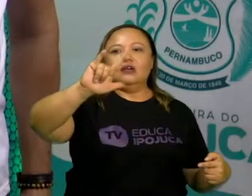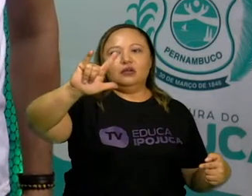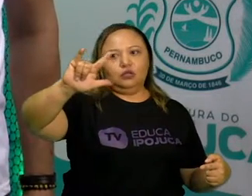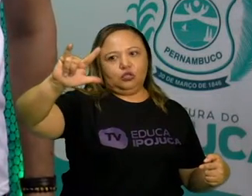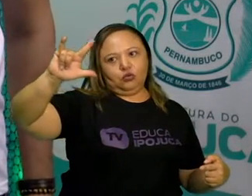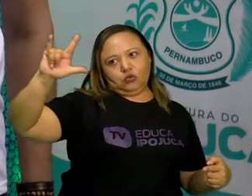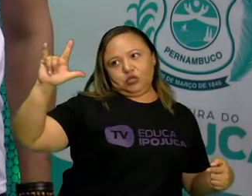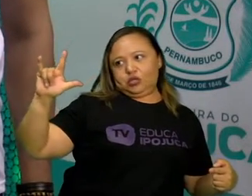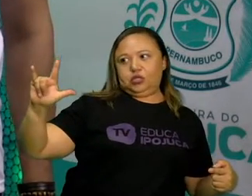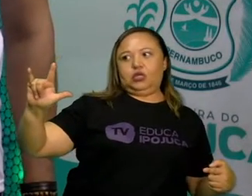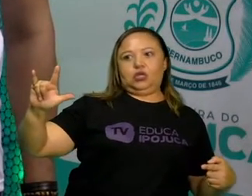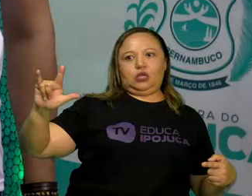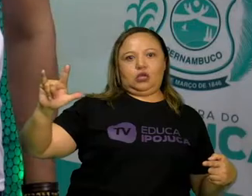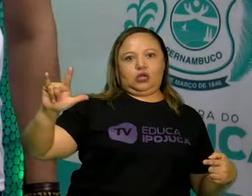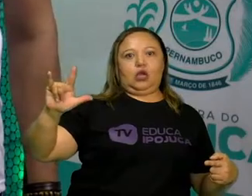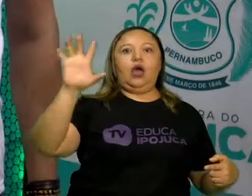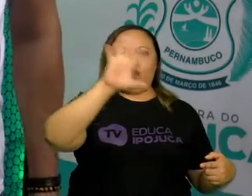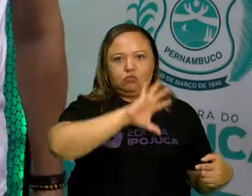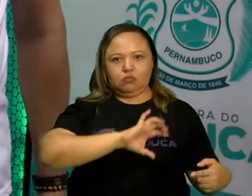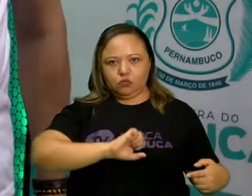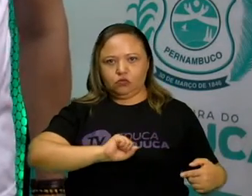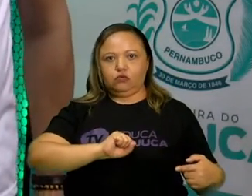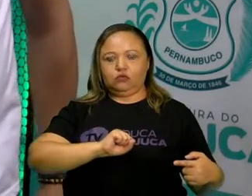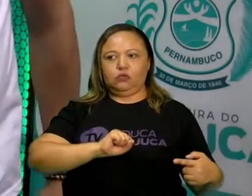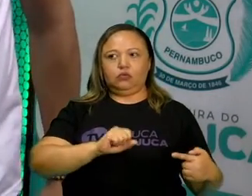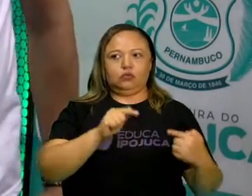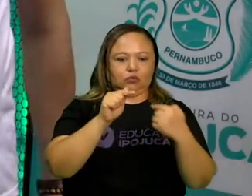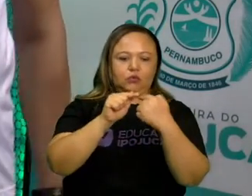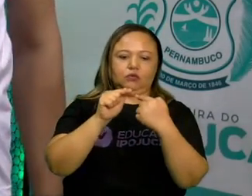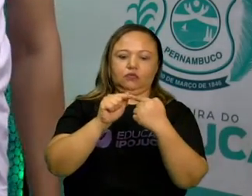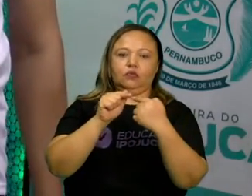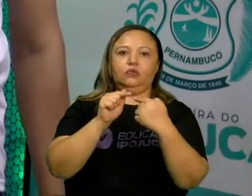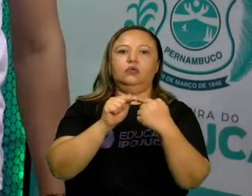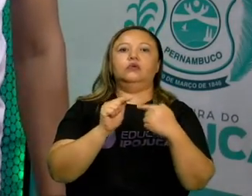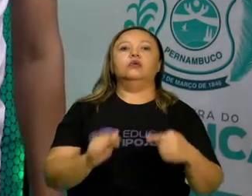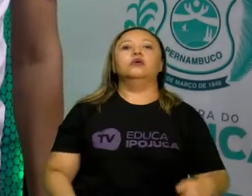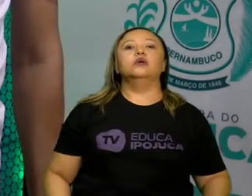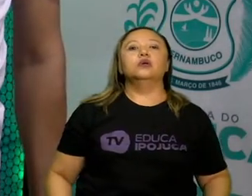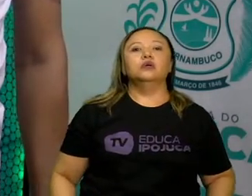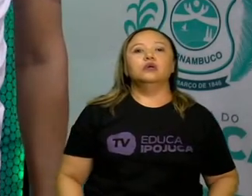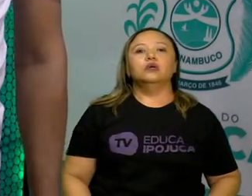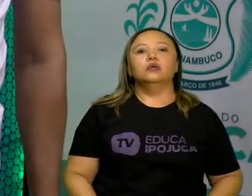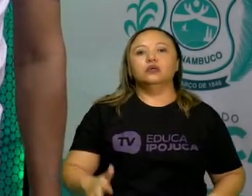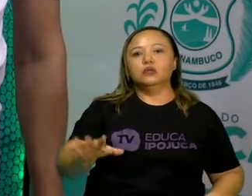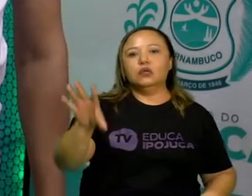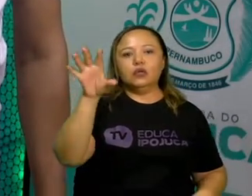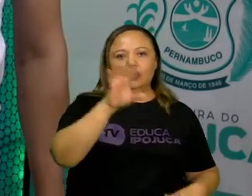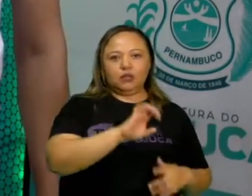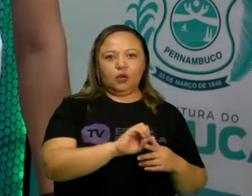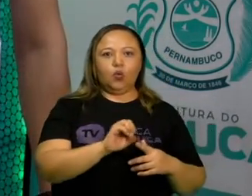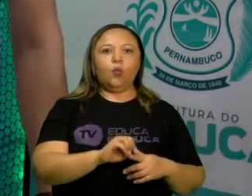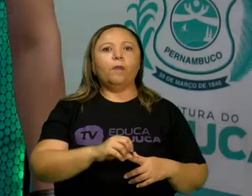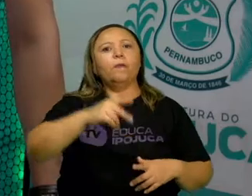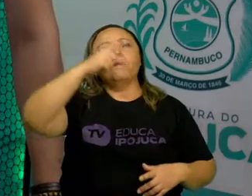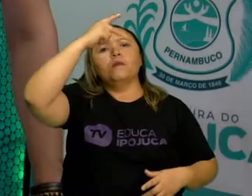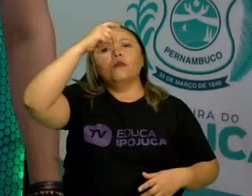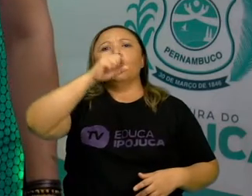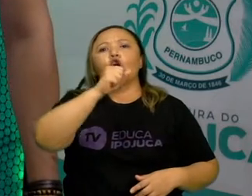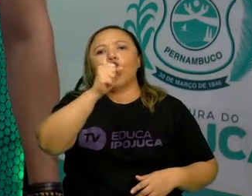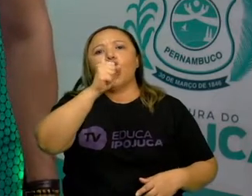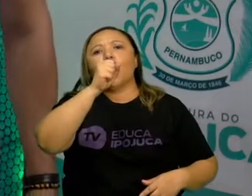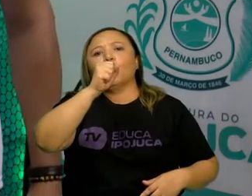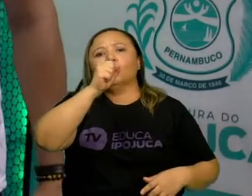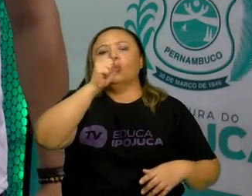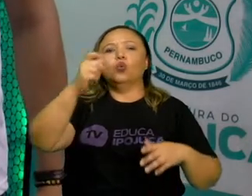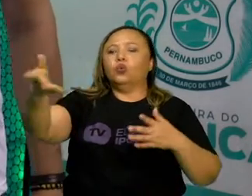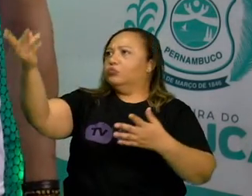Pelo amor de Jesus Cristo. Quem pensa isso está equivocado. Isso é um gesto que os roqueiros fazem desde sempre, desde